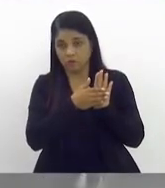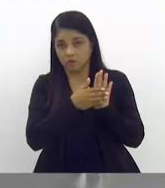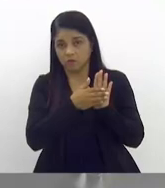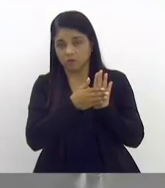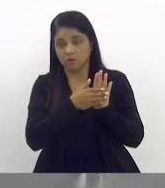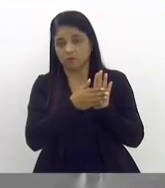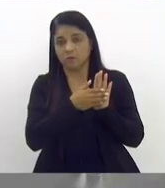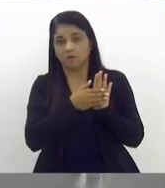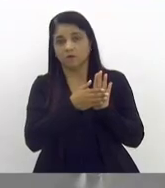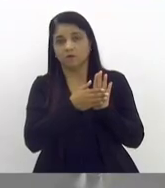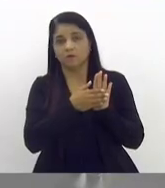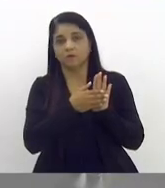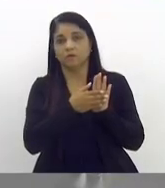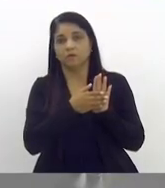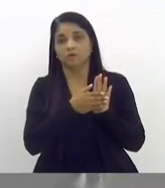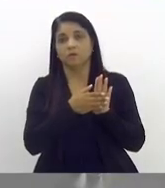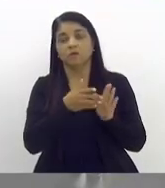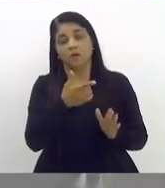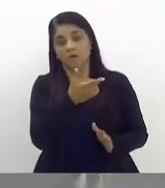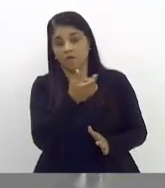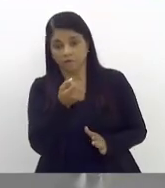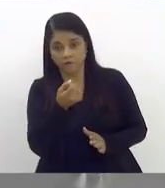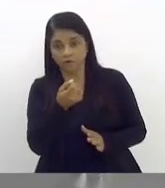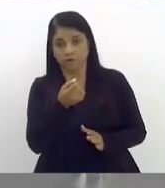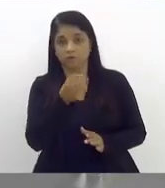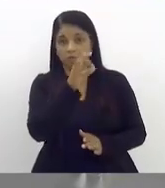não está sendo contestado. 20-20.